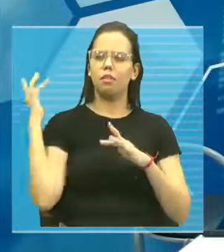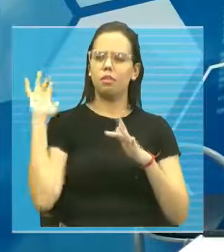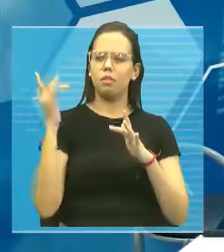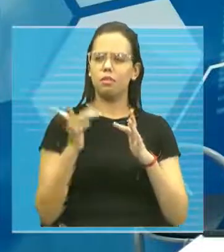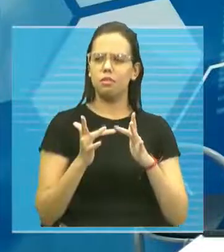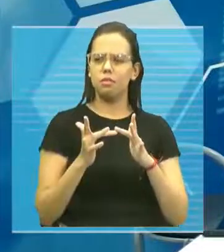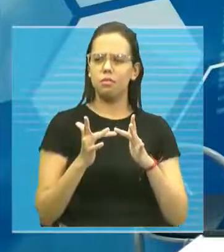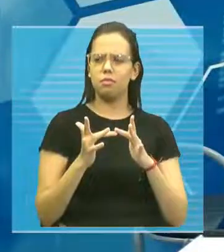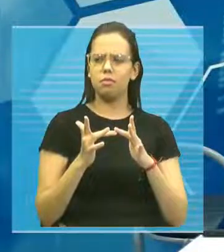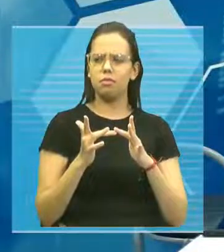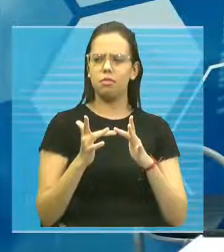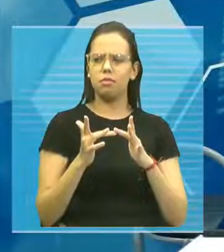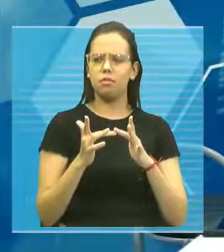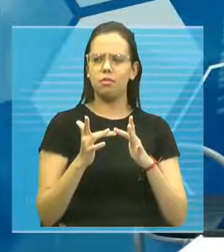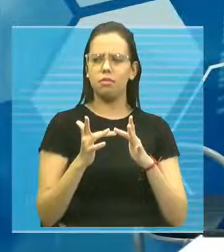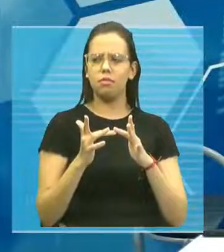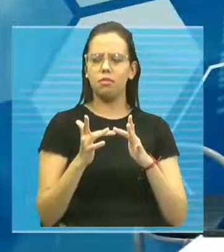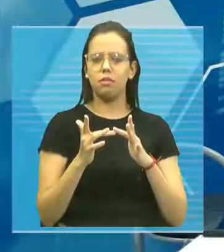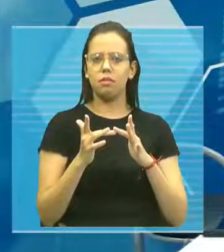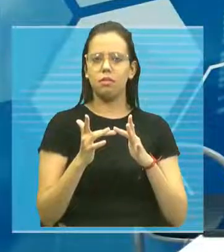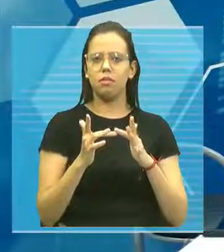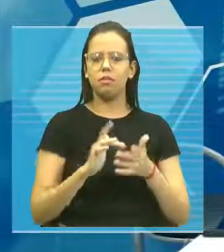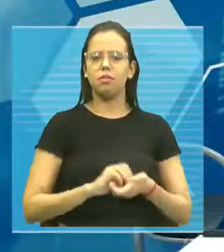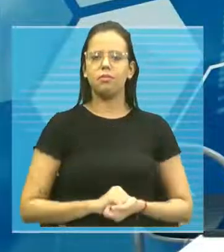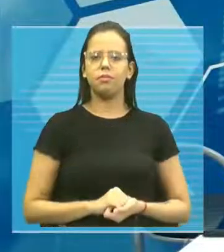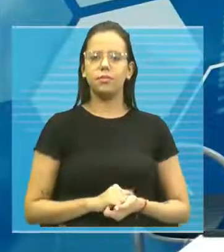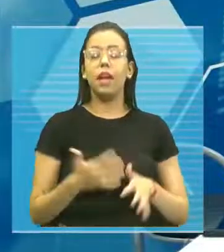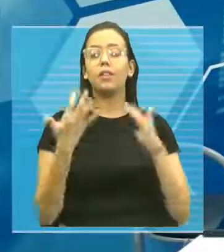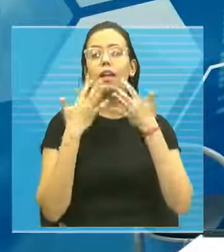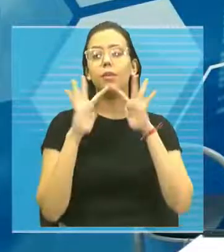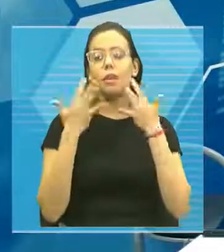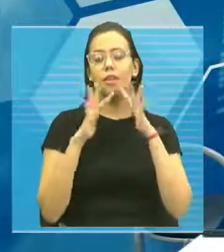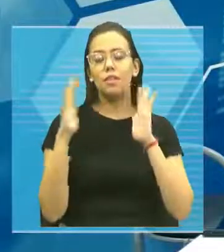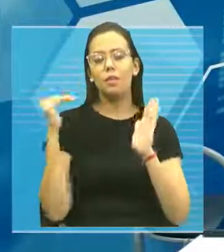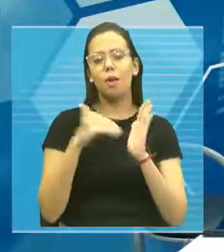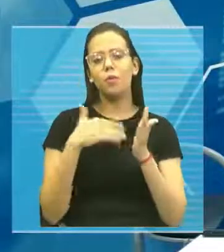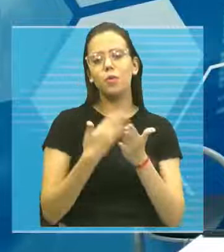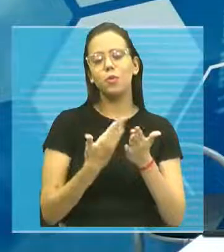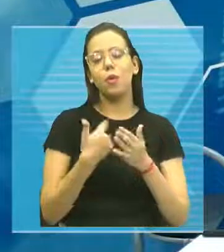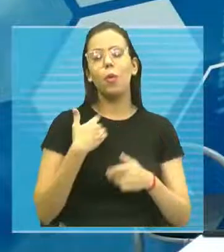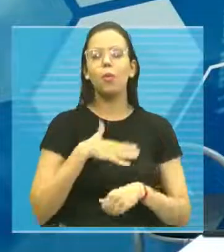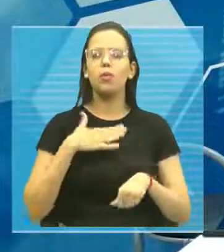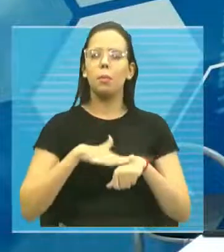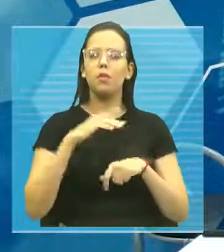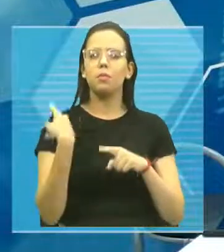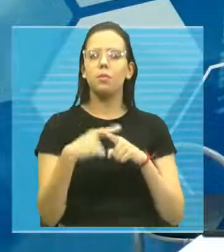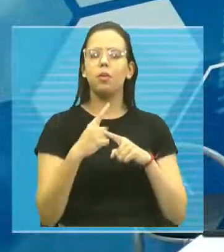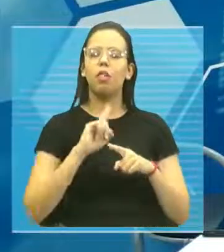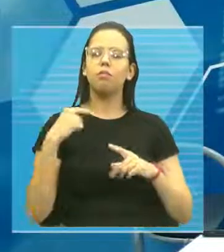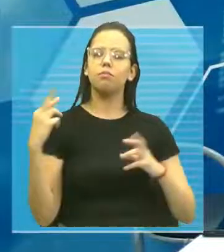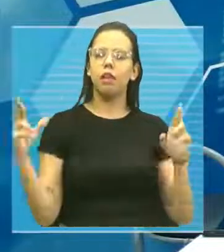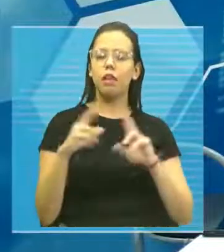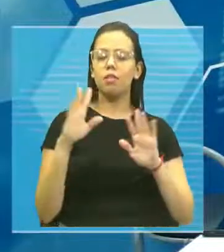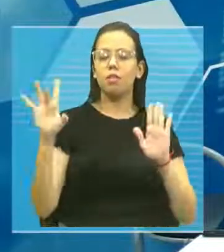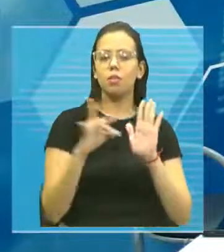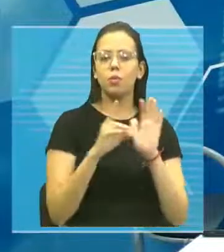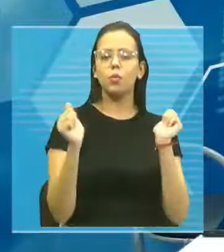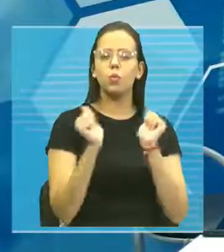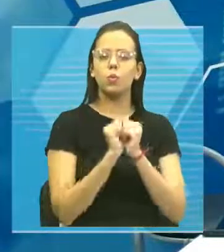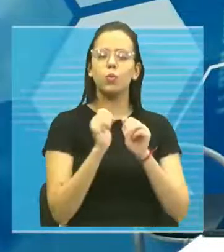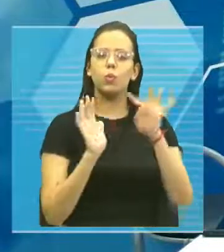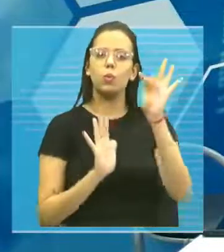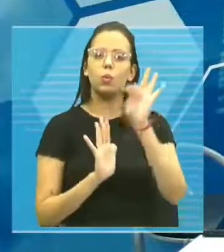última hora eu gostei mais do que a todas as outras sabe por quê Tio Jorge nós associamos a peça unificação junto de